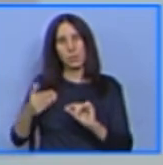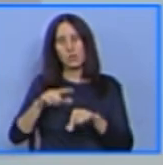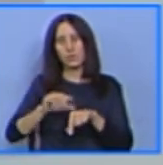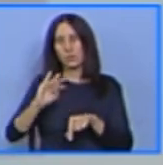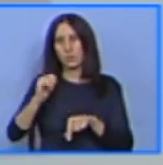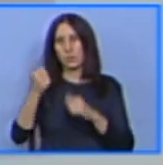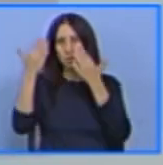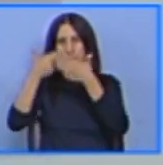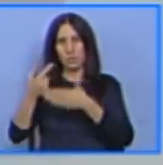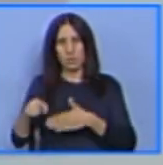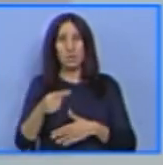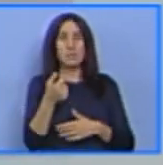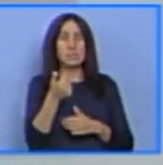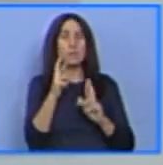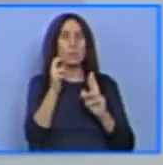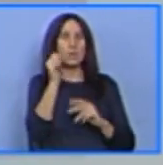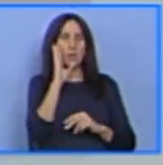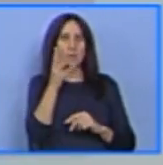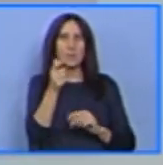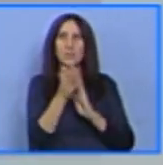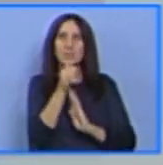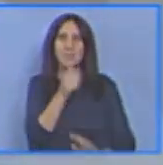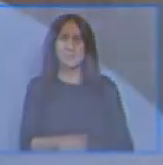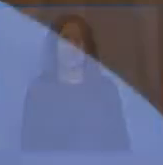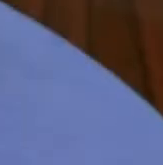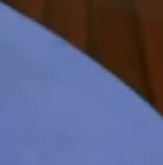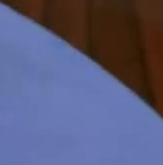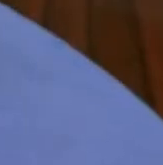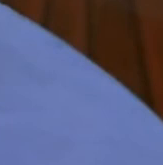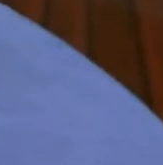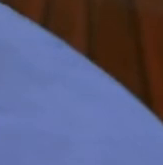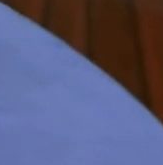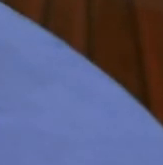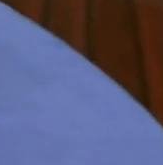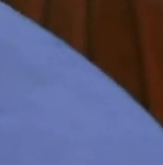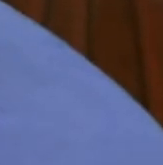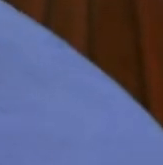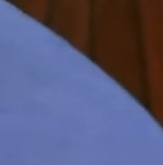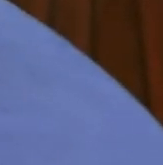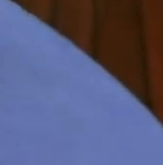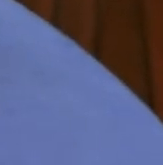22h45. Tenha então uma boa tarde e até amanhã, se Deus quiser.